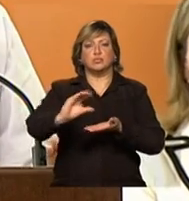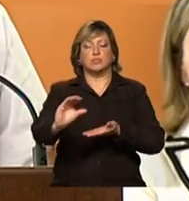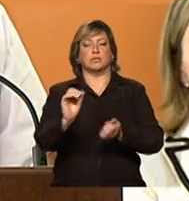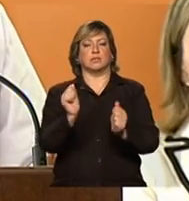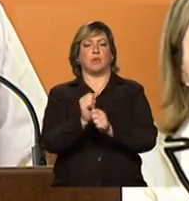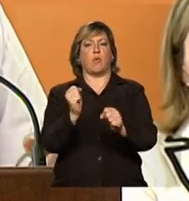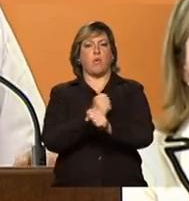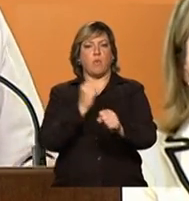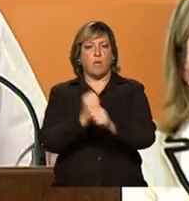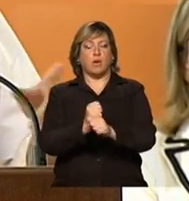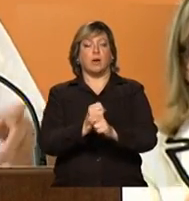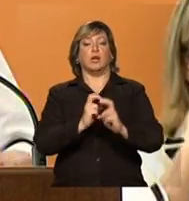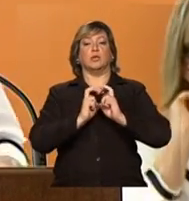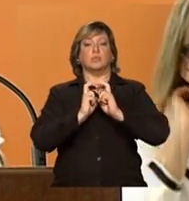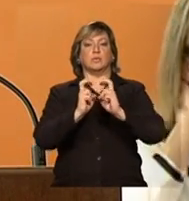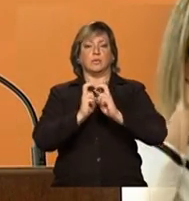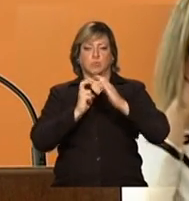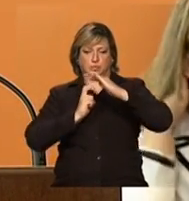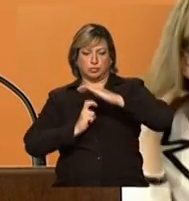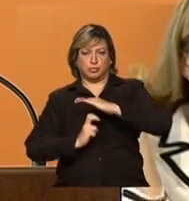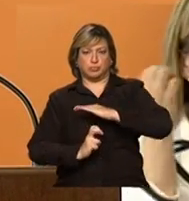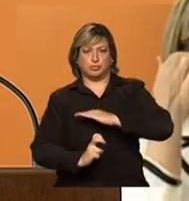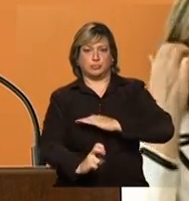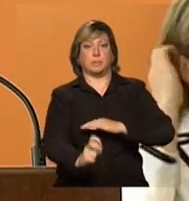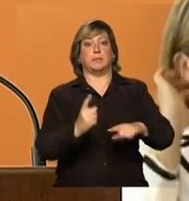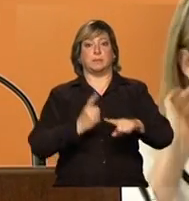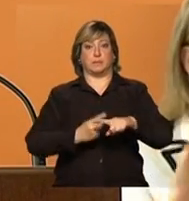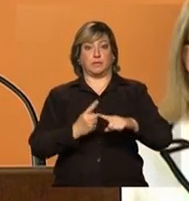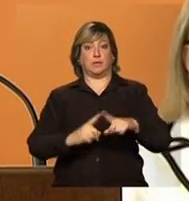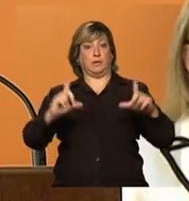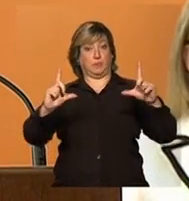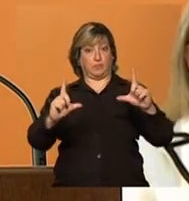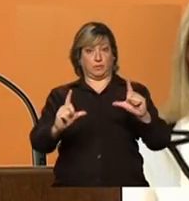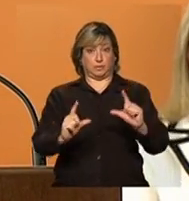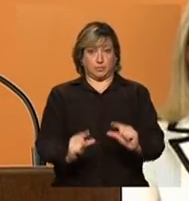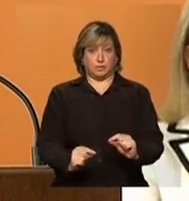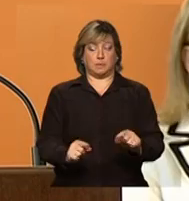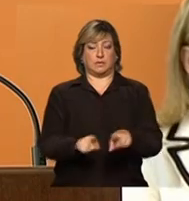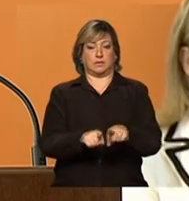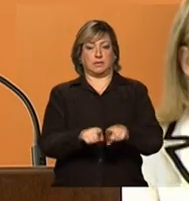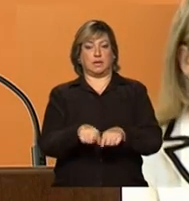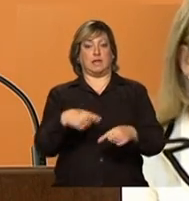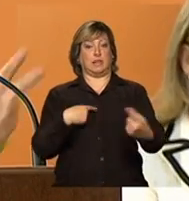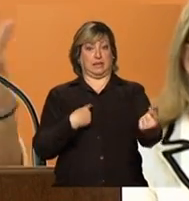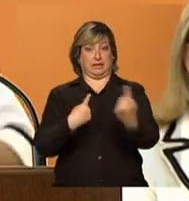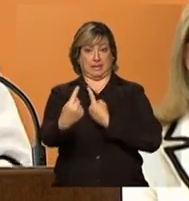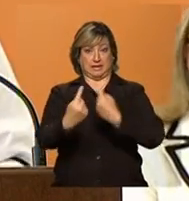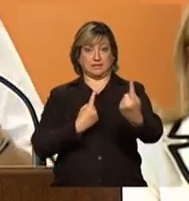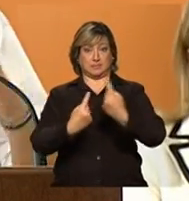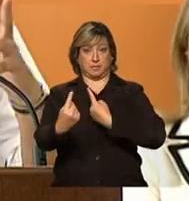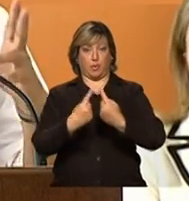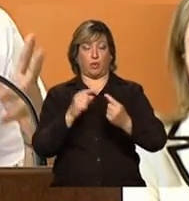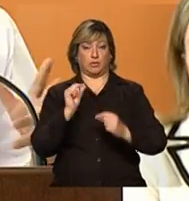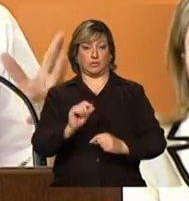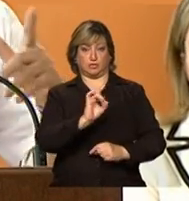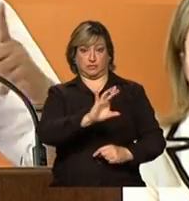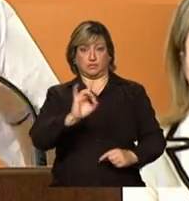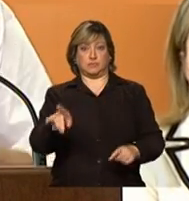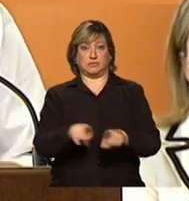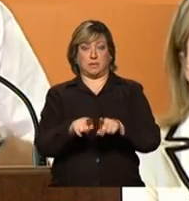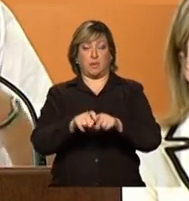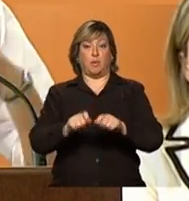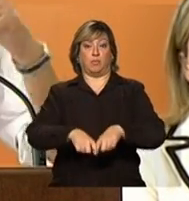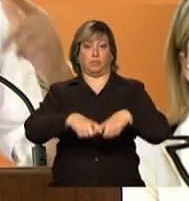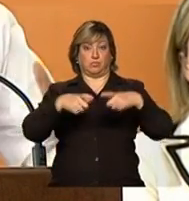metrôs, porque também a redução do transporte individual e o aumento do